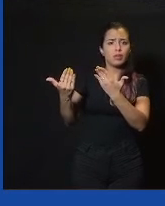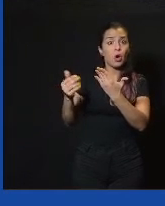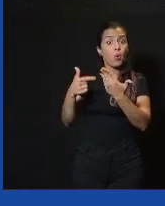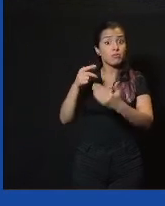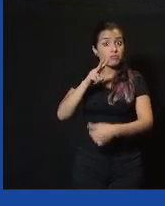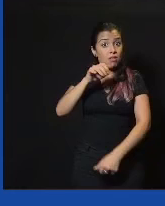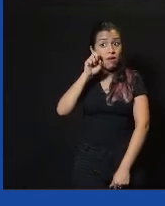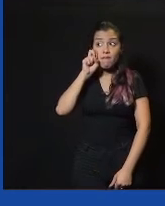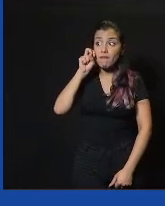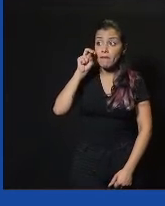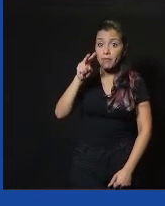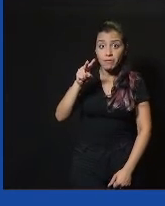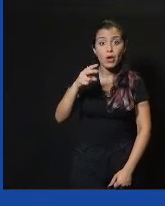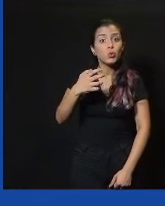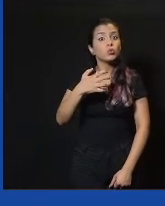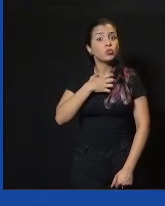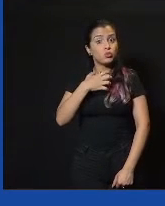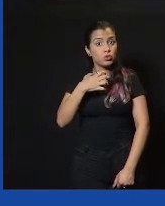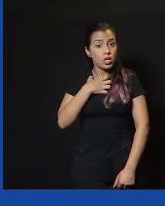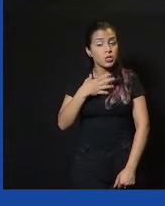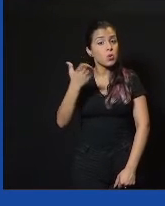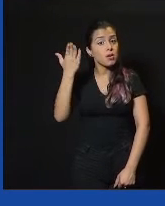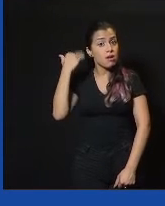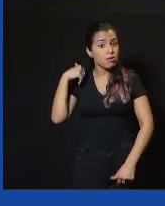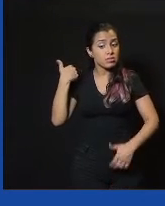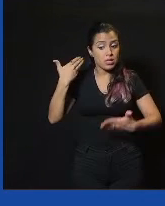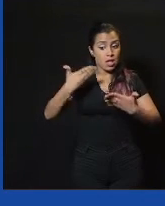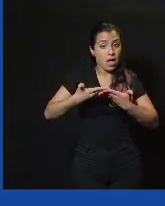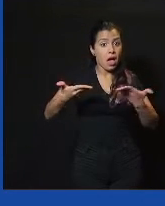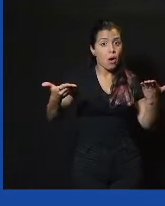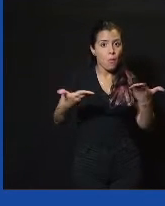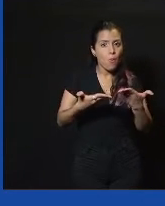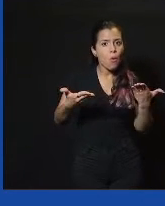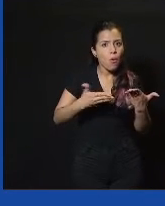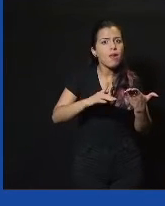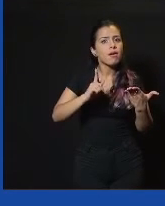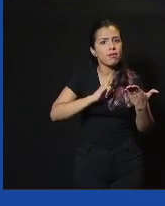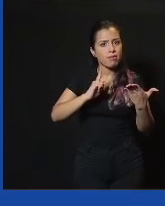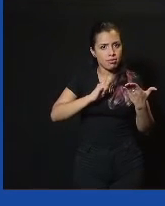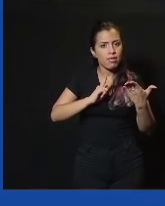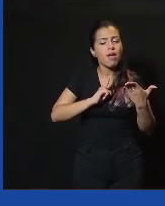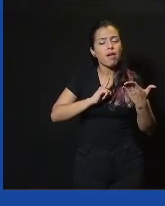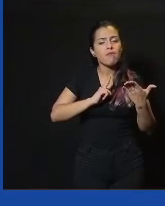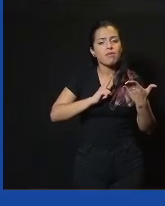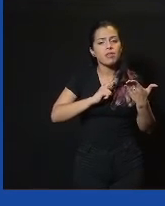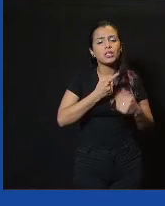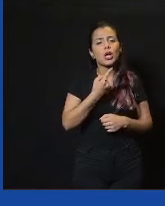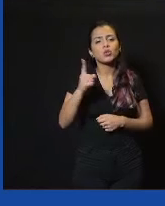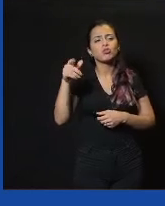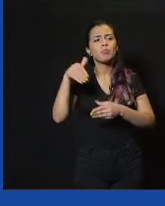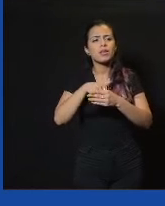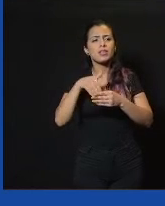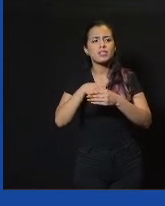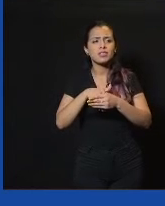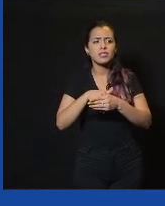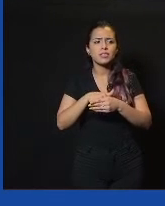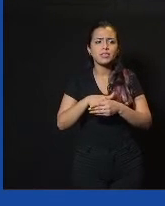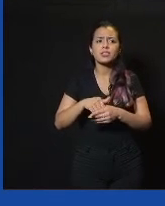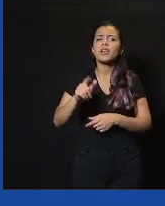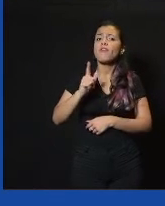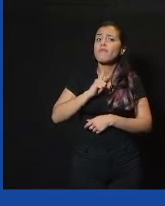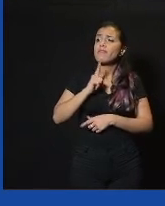que, a forma em que ela se declarou agora, frente à que ela se declarou nas últimas eleições, a gente vê que era um monte de gente que, de